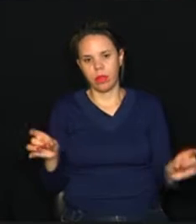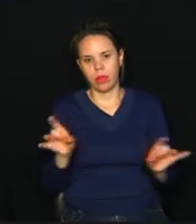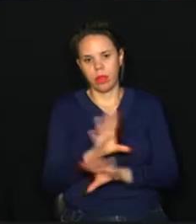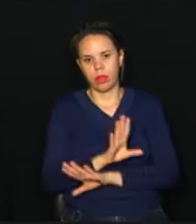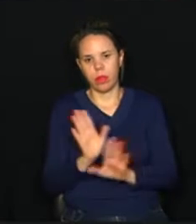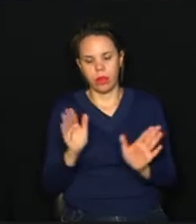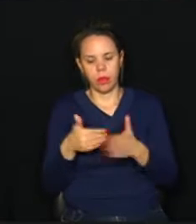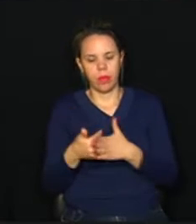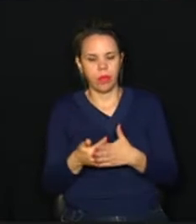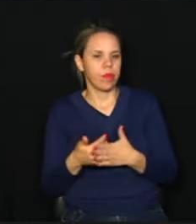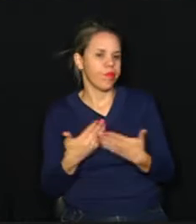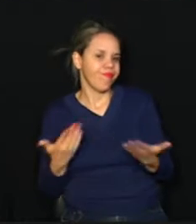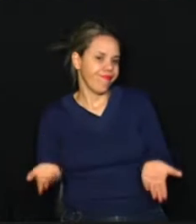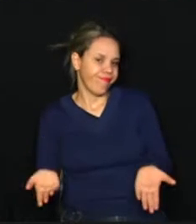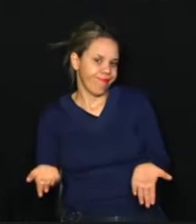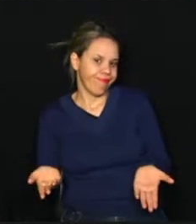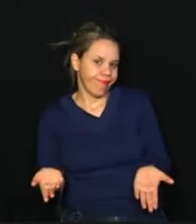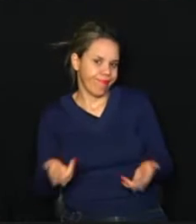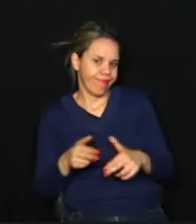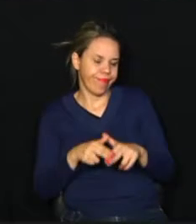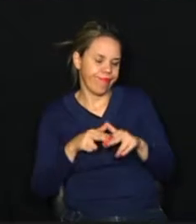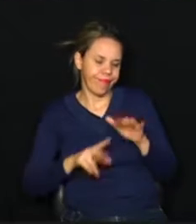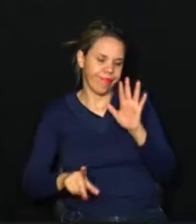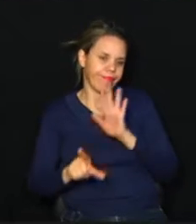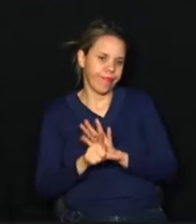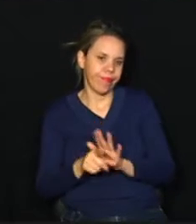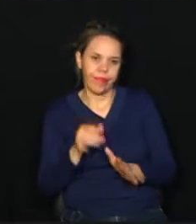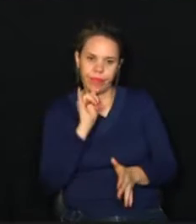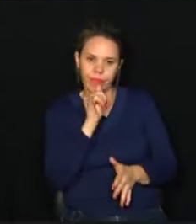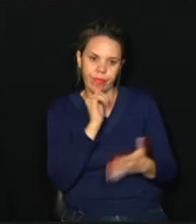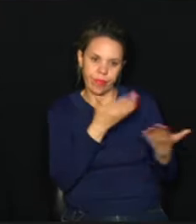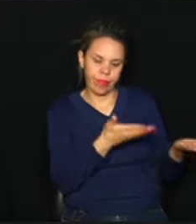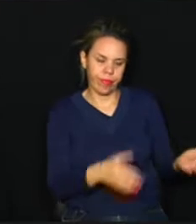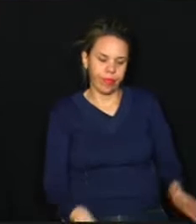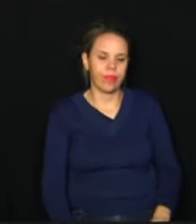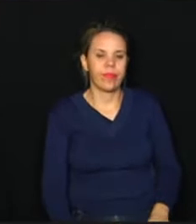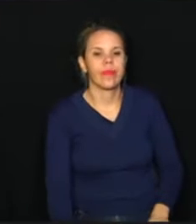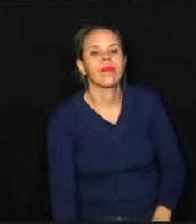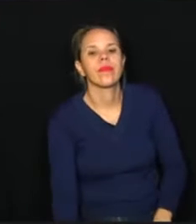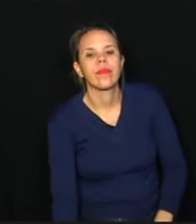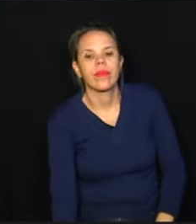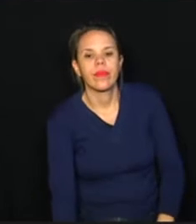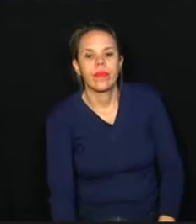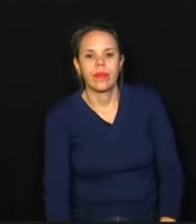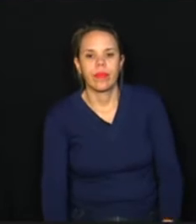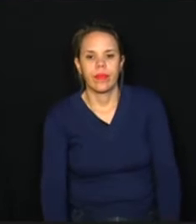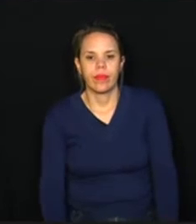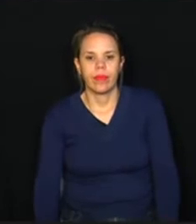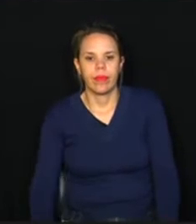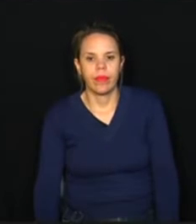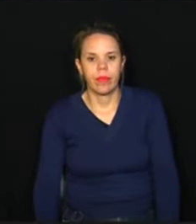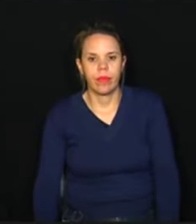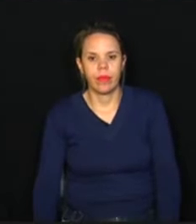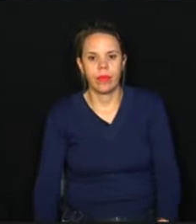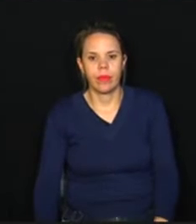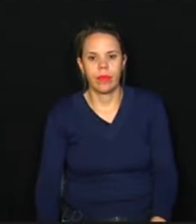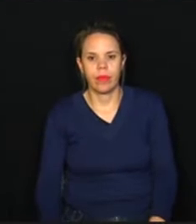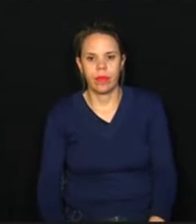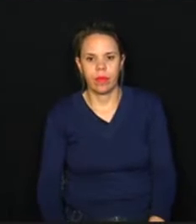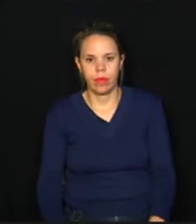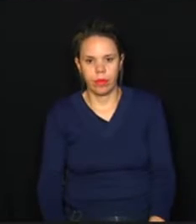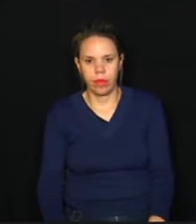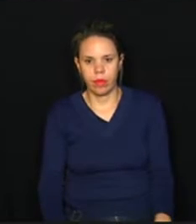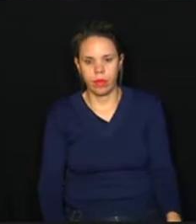extinta por essa lei, que já foi citada aqui, com o pretexto de que,